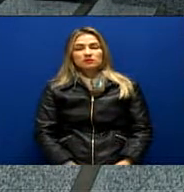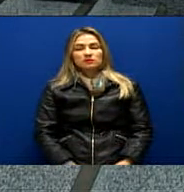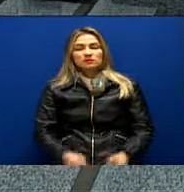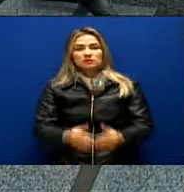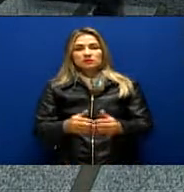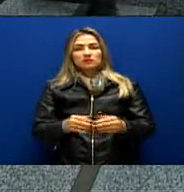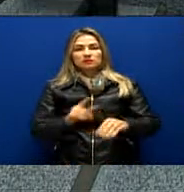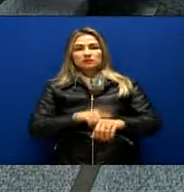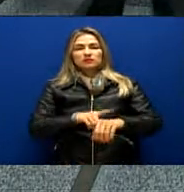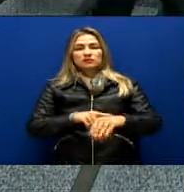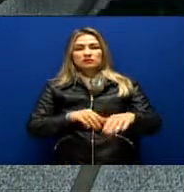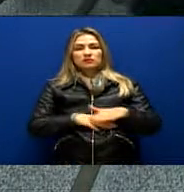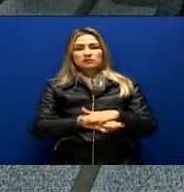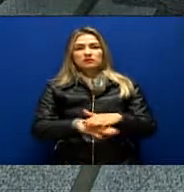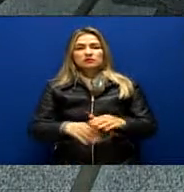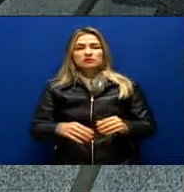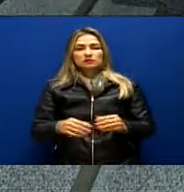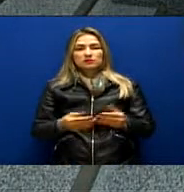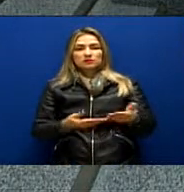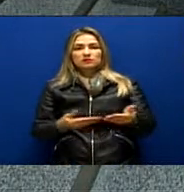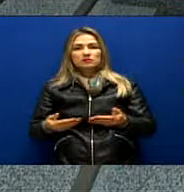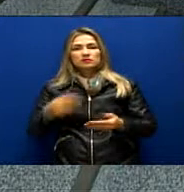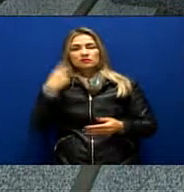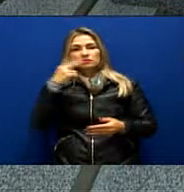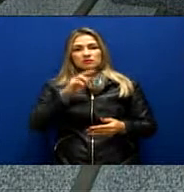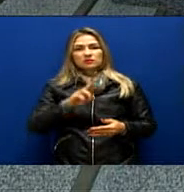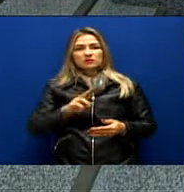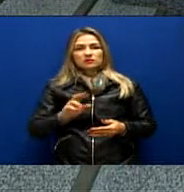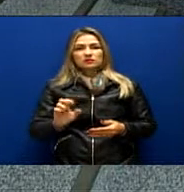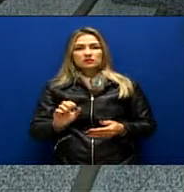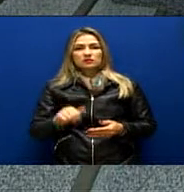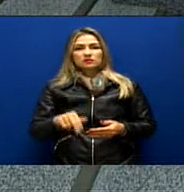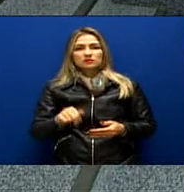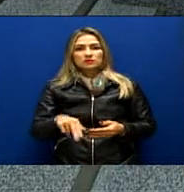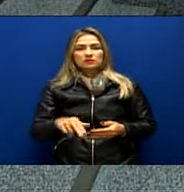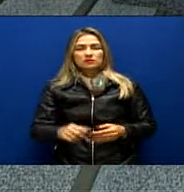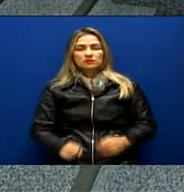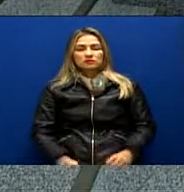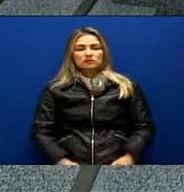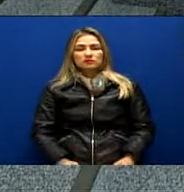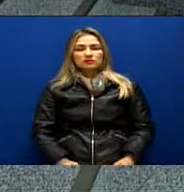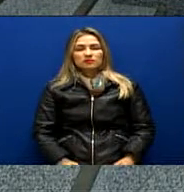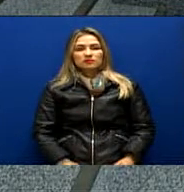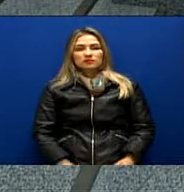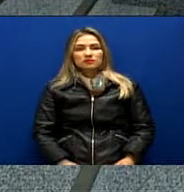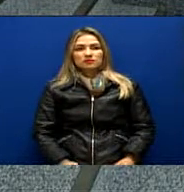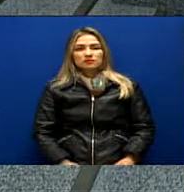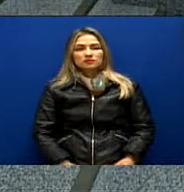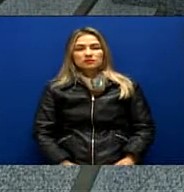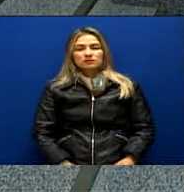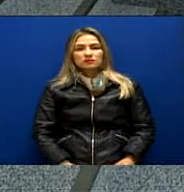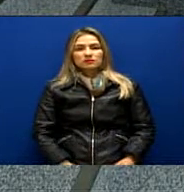Peço reserva de tempo do vereador Luiz Santos. Vereador Renan Santos. Luiz Santos, agora o Renan Santos.